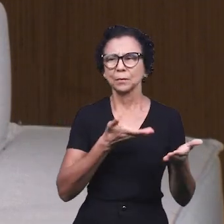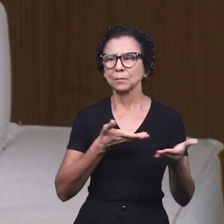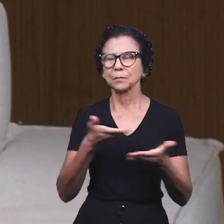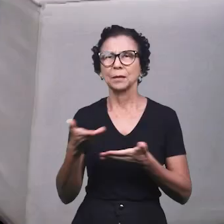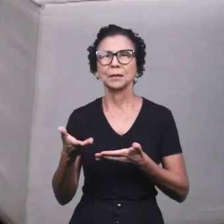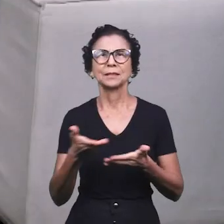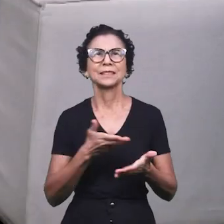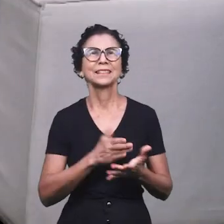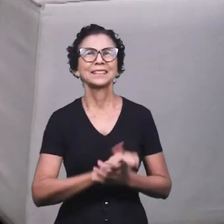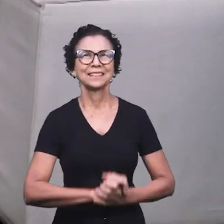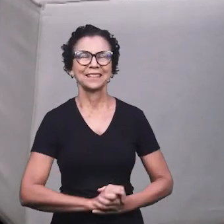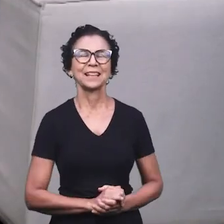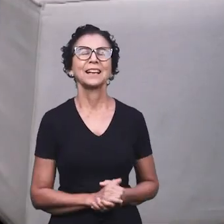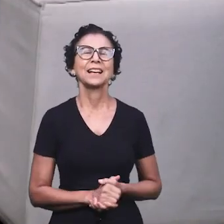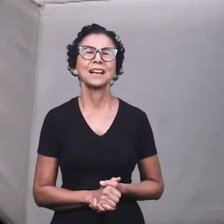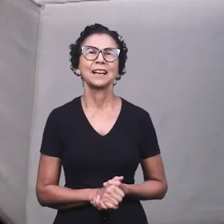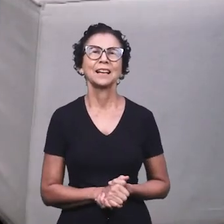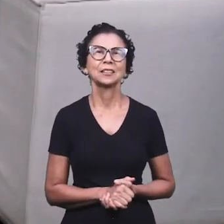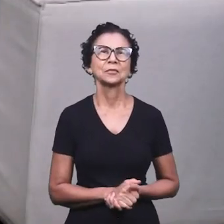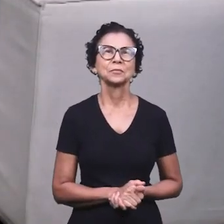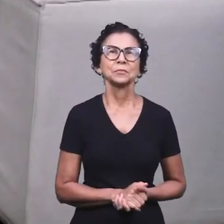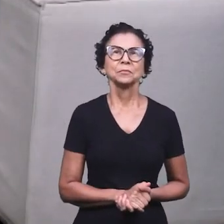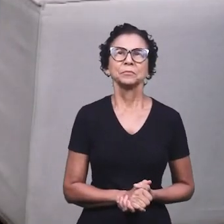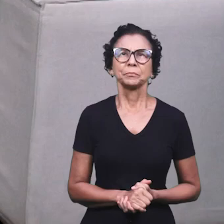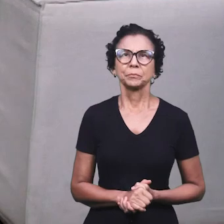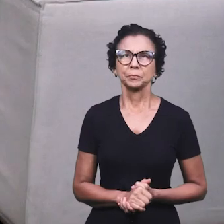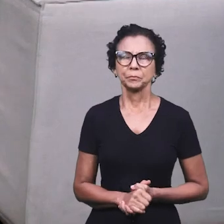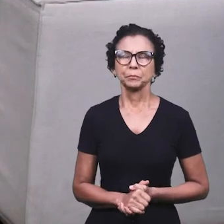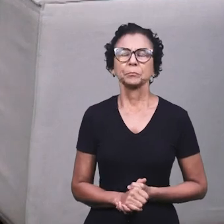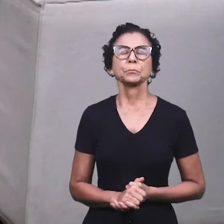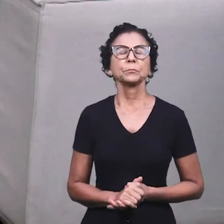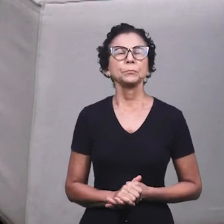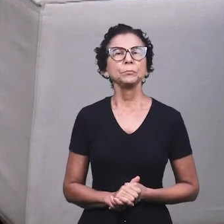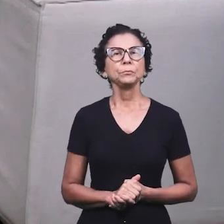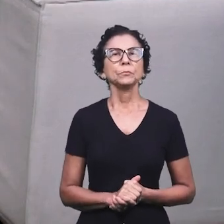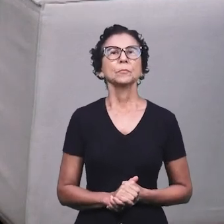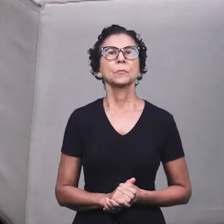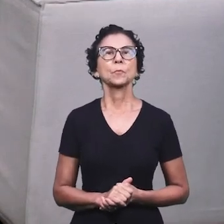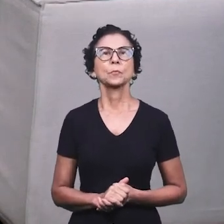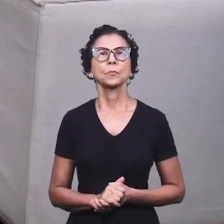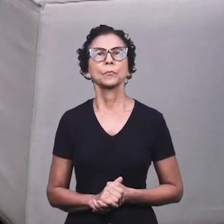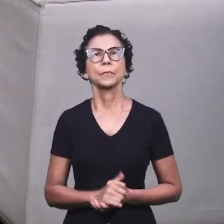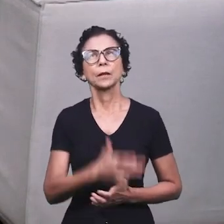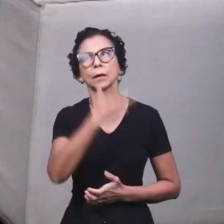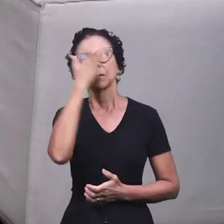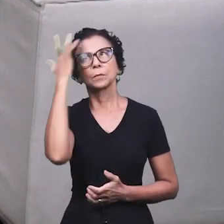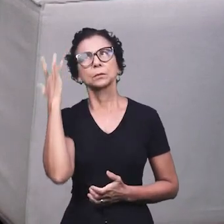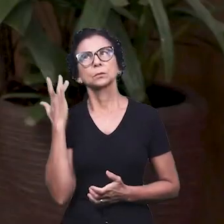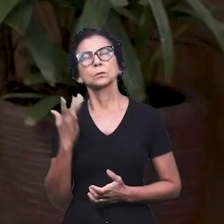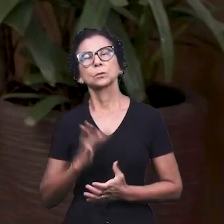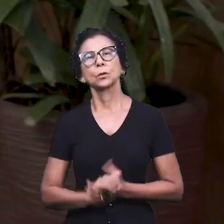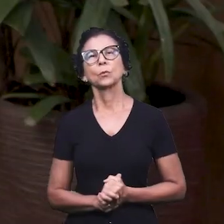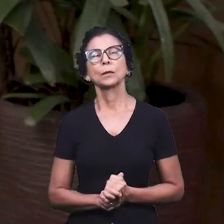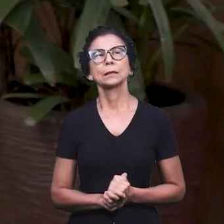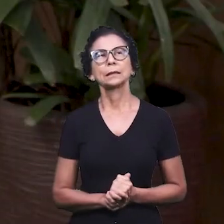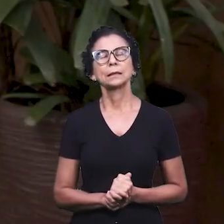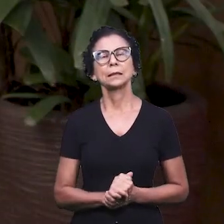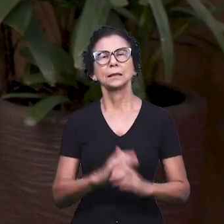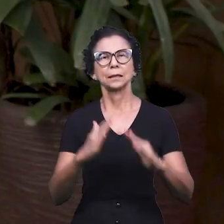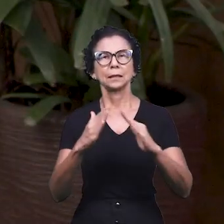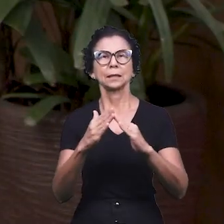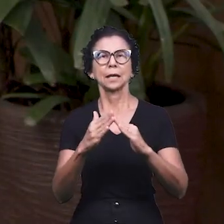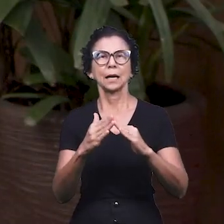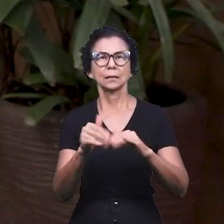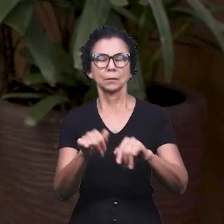É, parente. é uma encomenda, né? Vamos dizer assim. Isso, Alguém encomenda. Só trabalho com encomenda. data por data. É como alguém que produz, por exemplo, roupa